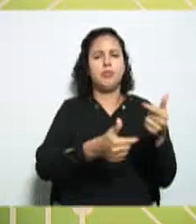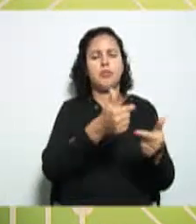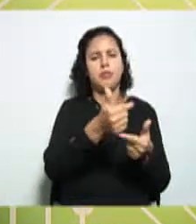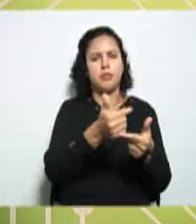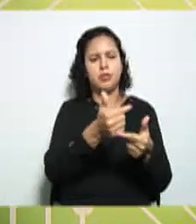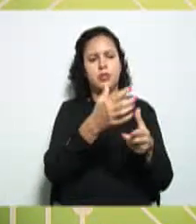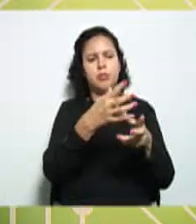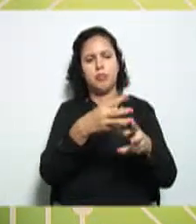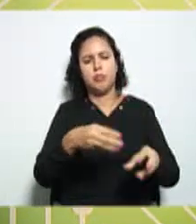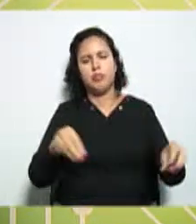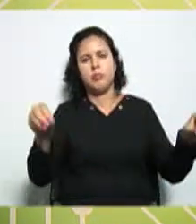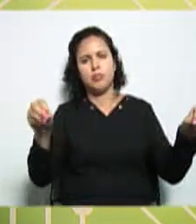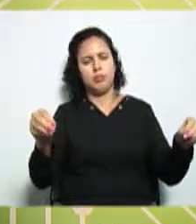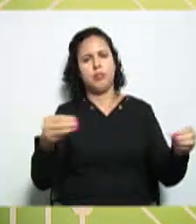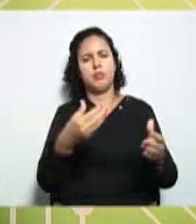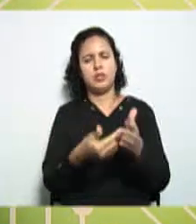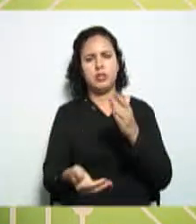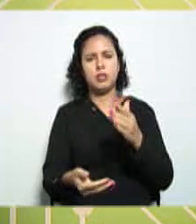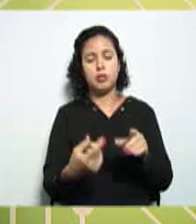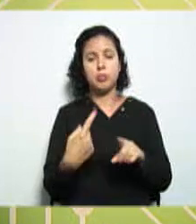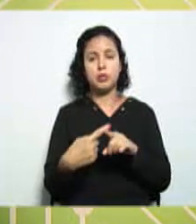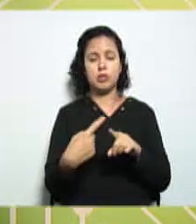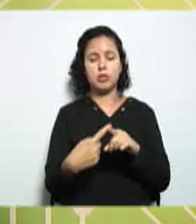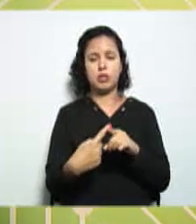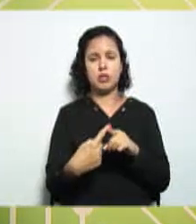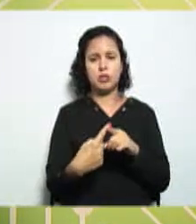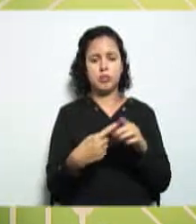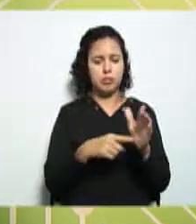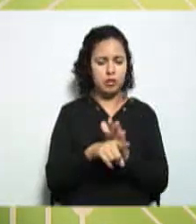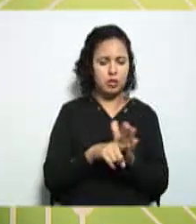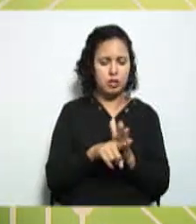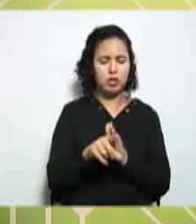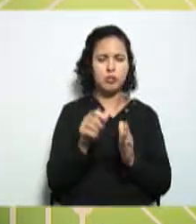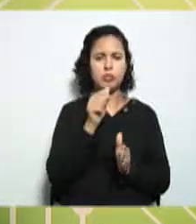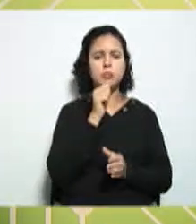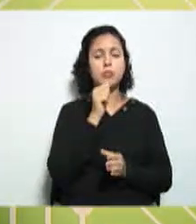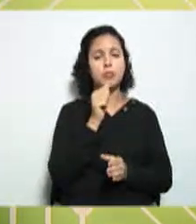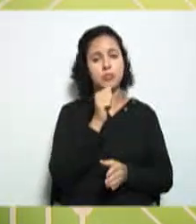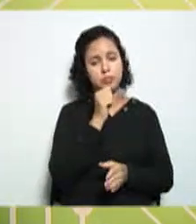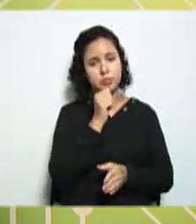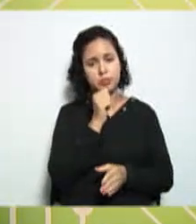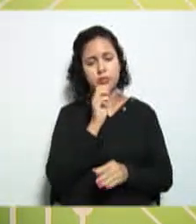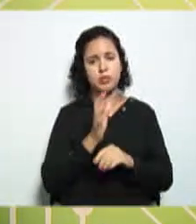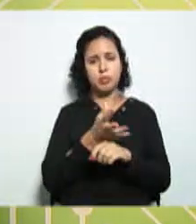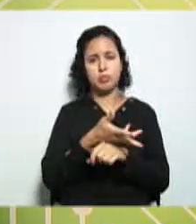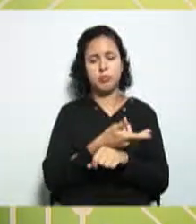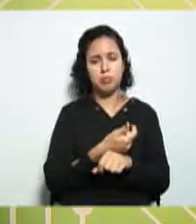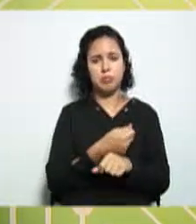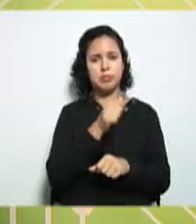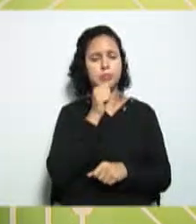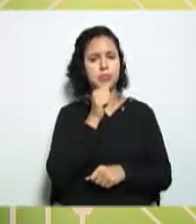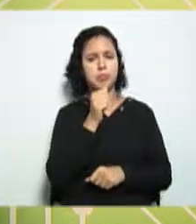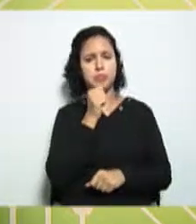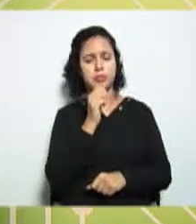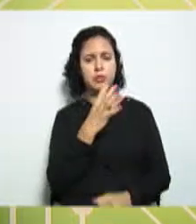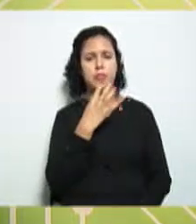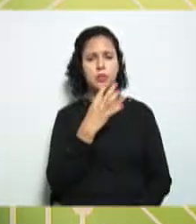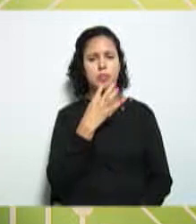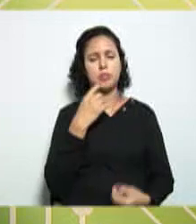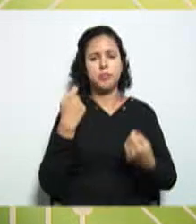não foi feita uma pesquisa, né? Porque não foram envolvidos aí algumas competências e alguns conhecimentos que